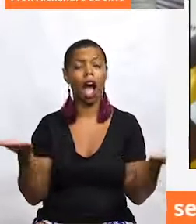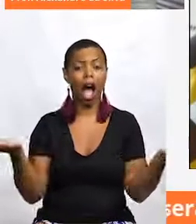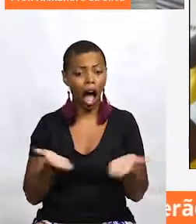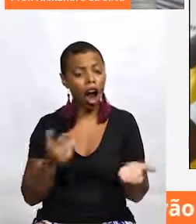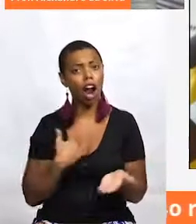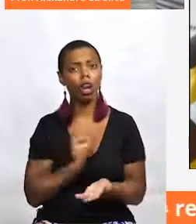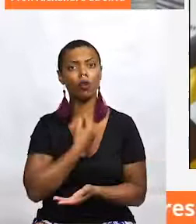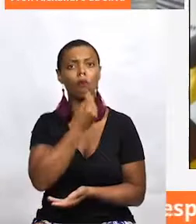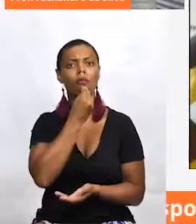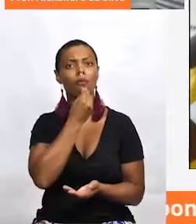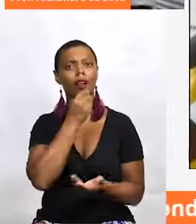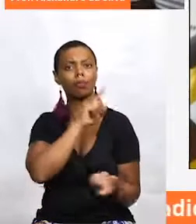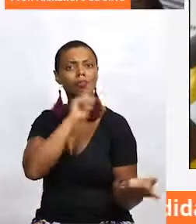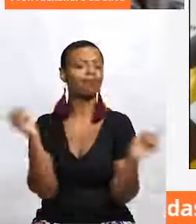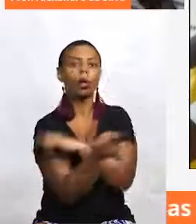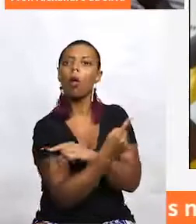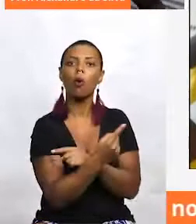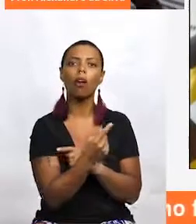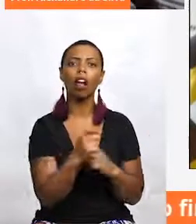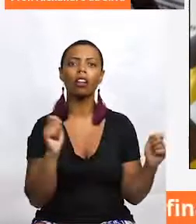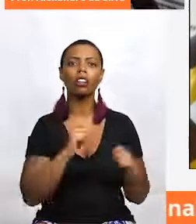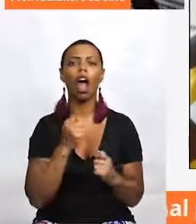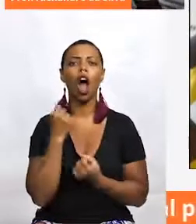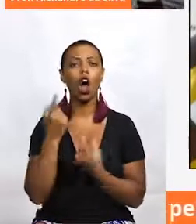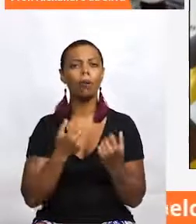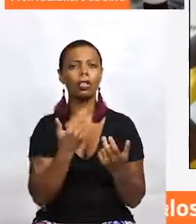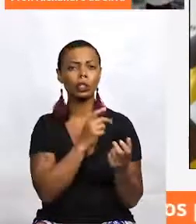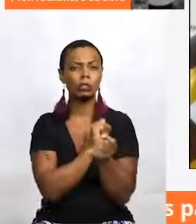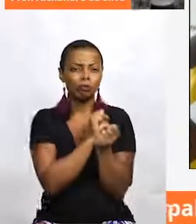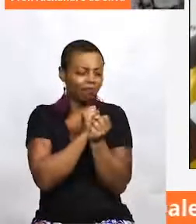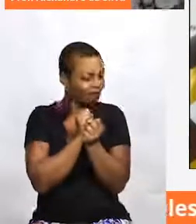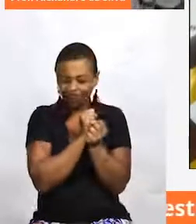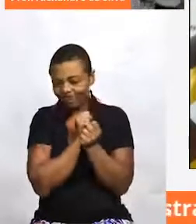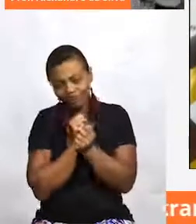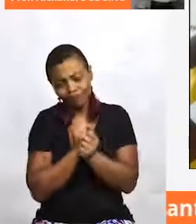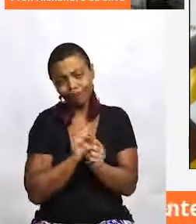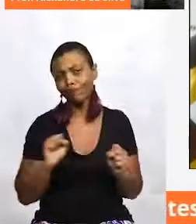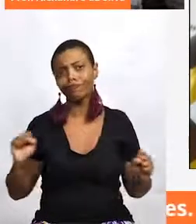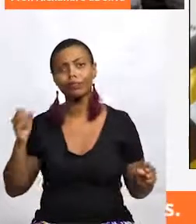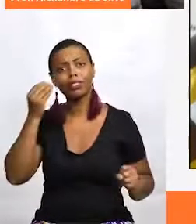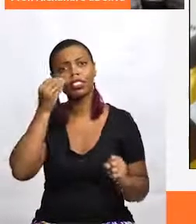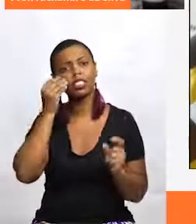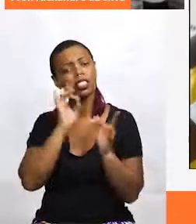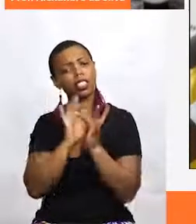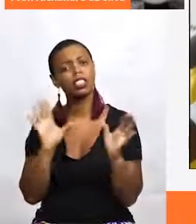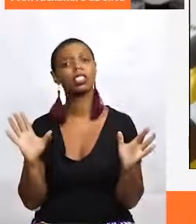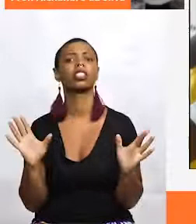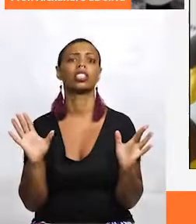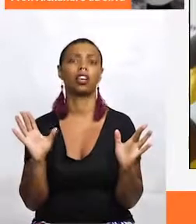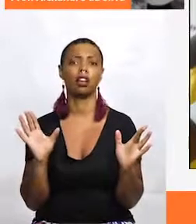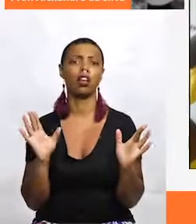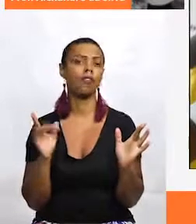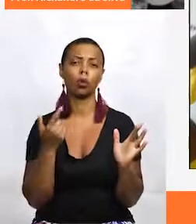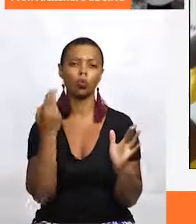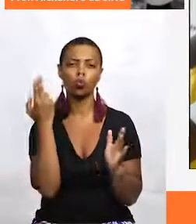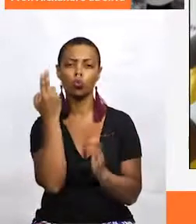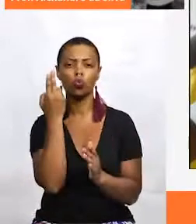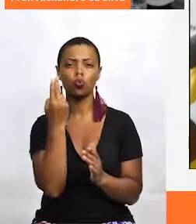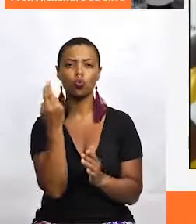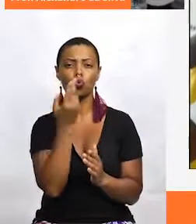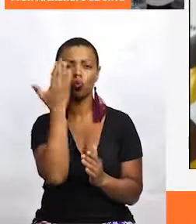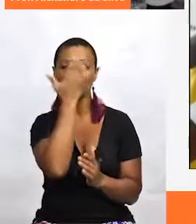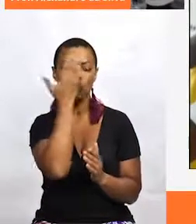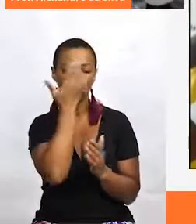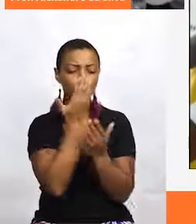gente consiga se livrar de algumas amarras visíveis e invisíveis, que a gente possa, de fato, ser